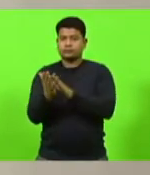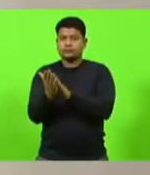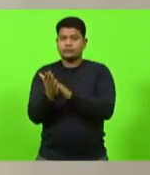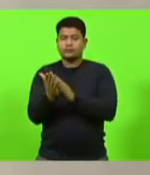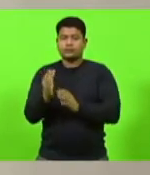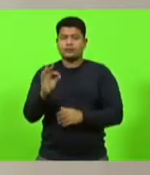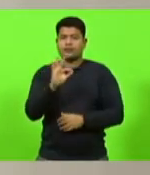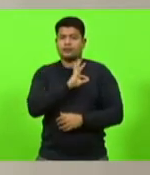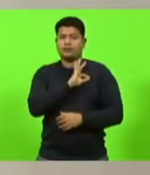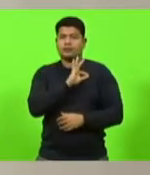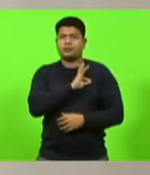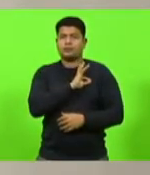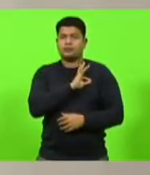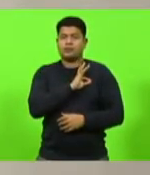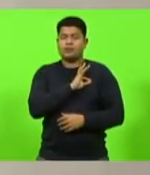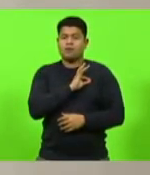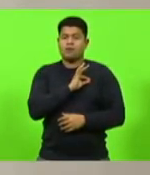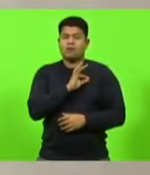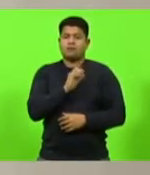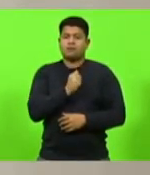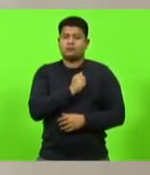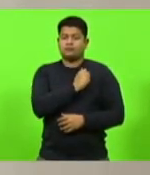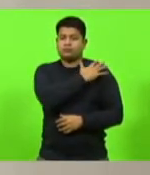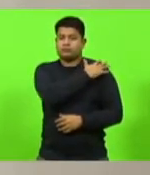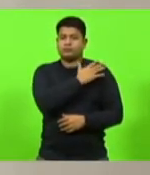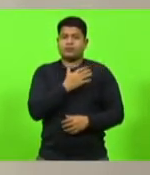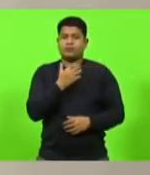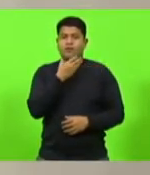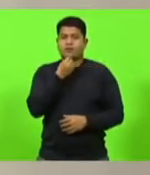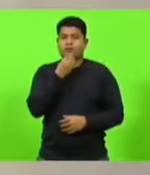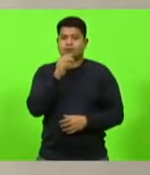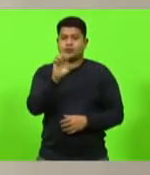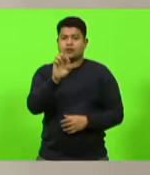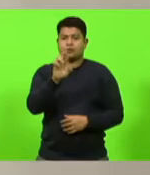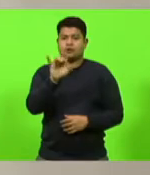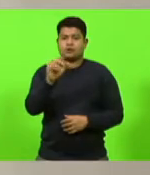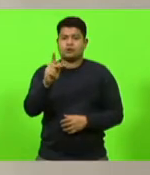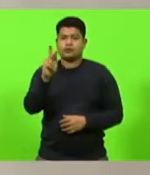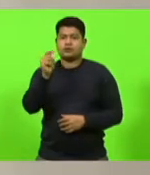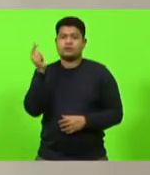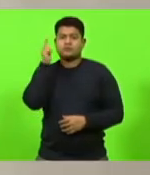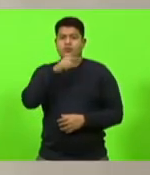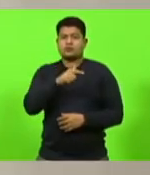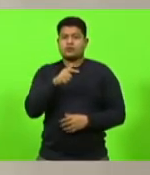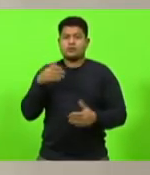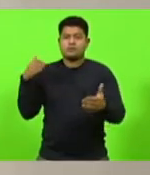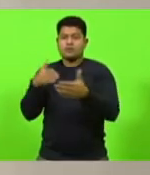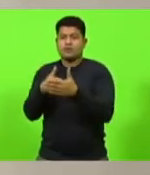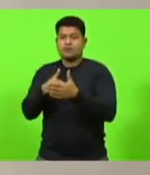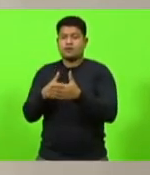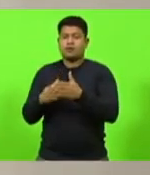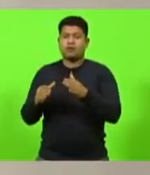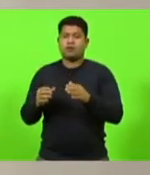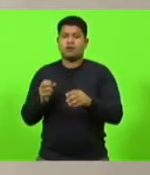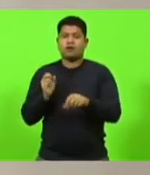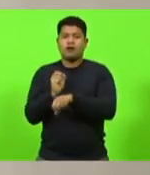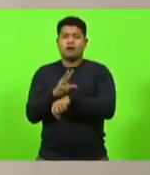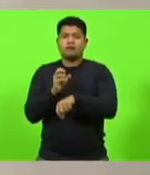polícia ao policial militar Eric Martins Andrade pelo ato de bravura ao impedir a fuga de assaltante em Joinville. Em